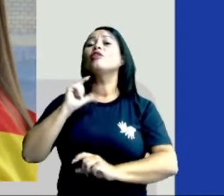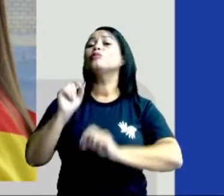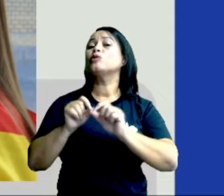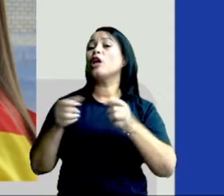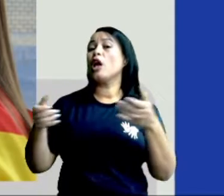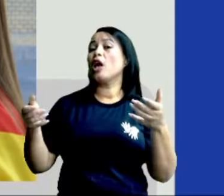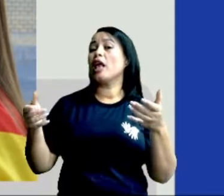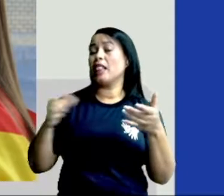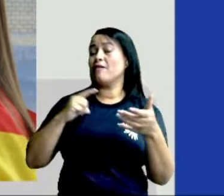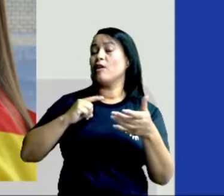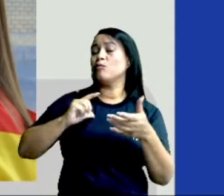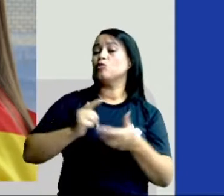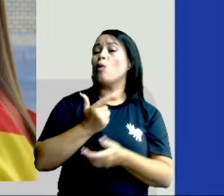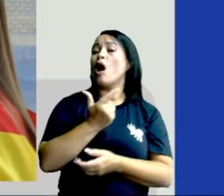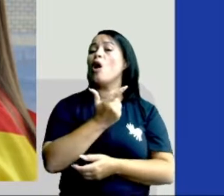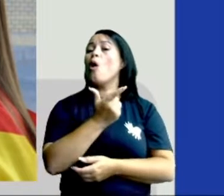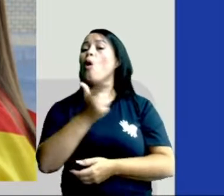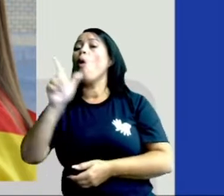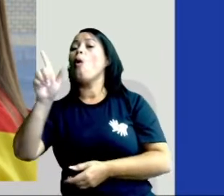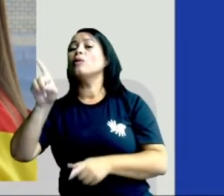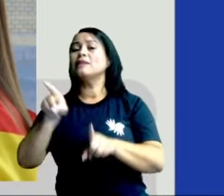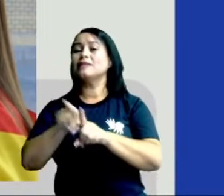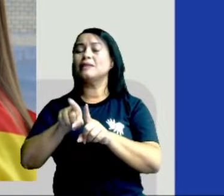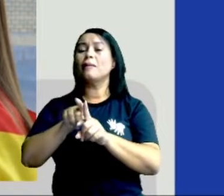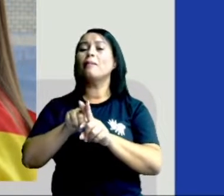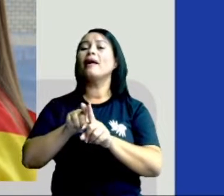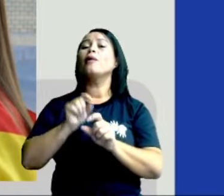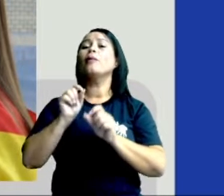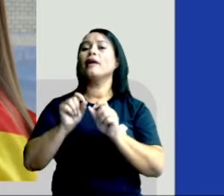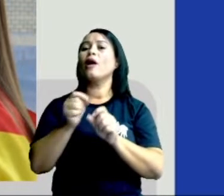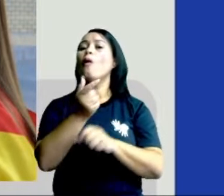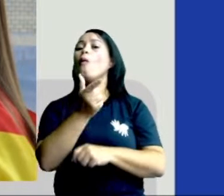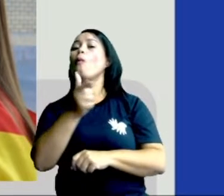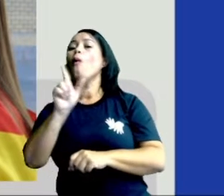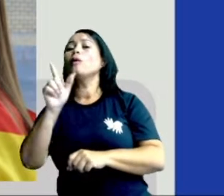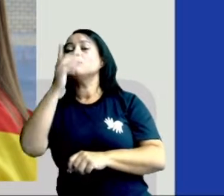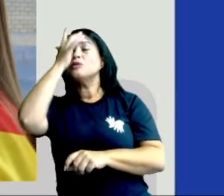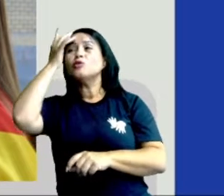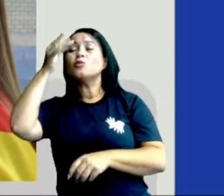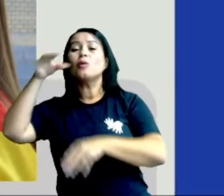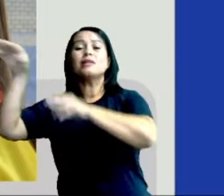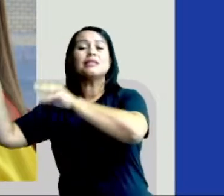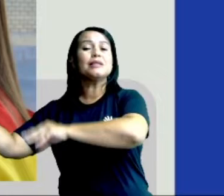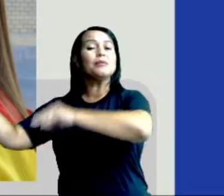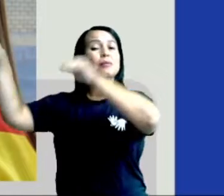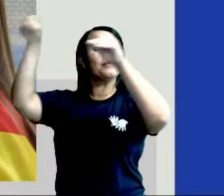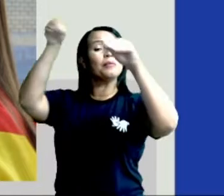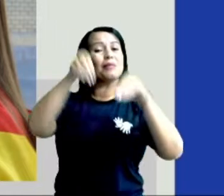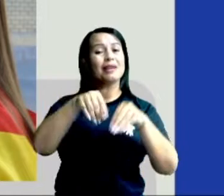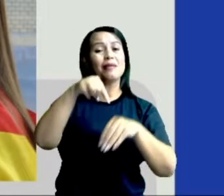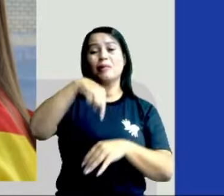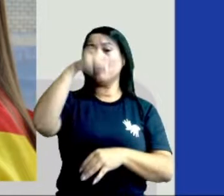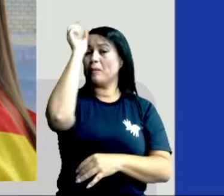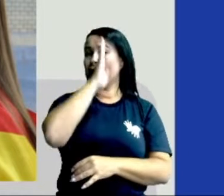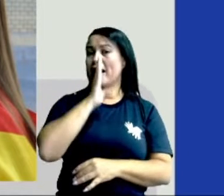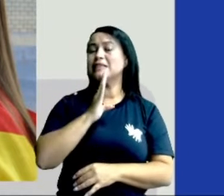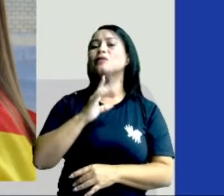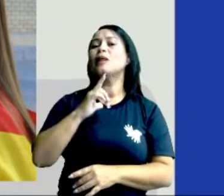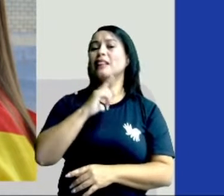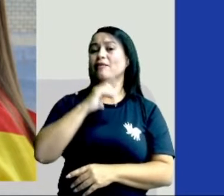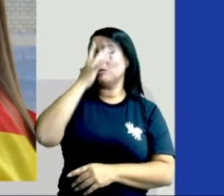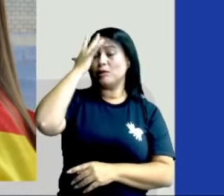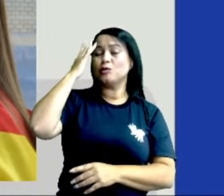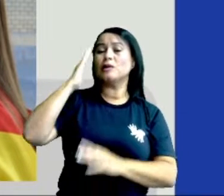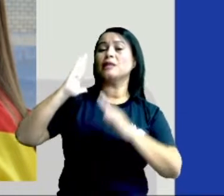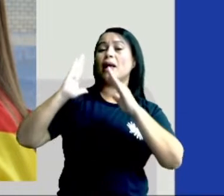que outras influências apareceram, né? Que foram os outros migrantes que vieram diretamente para o Brasil. Os